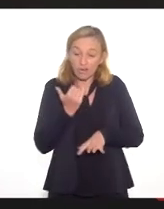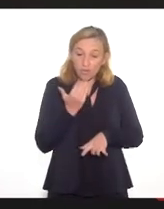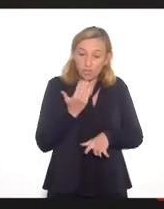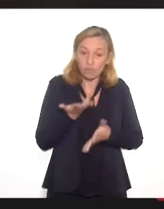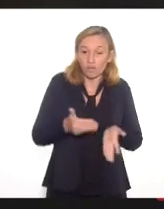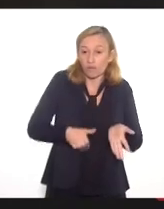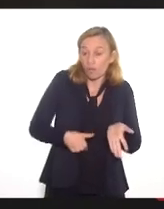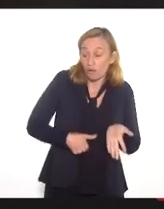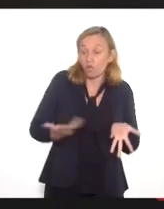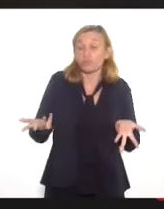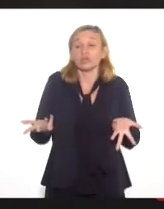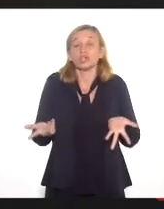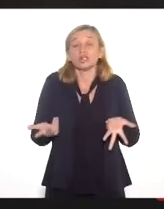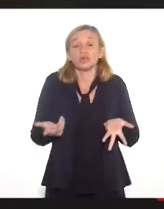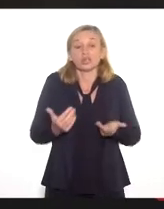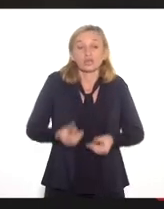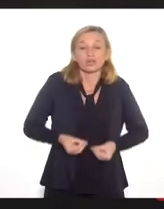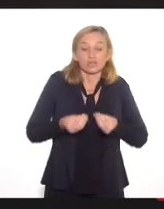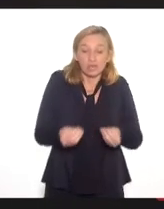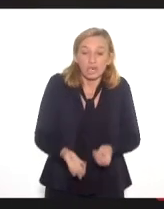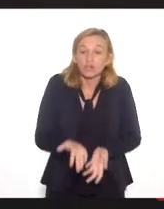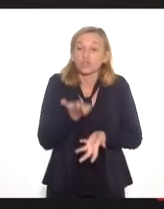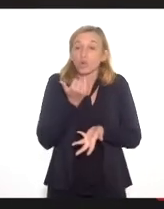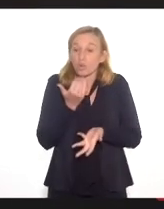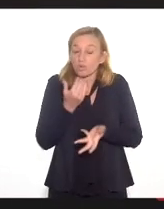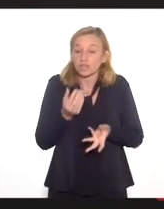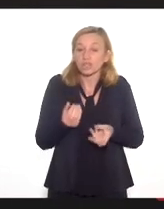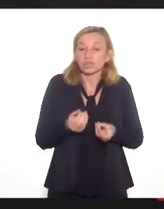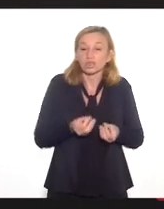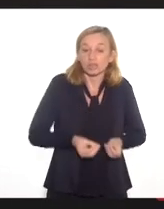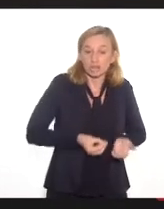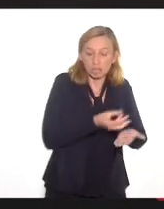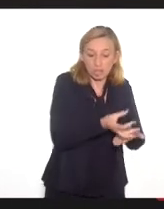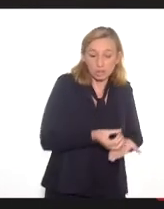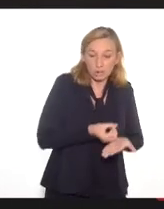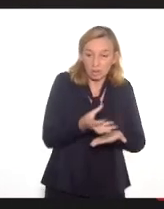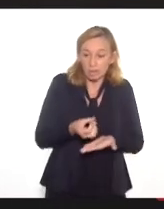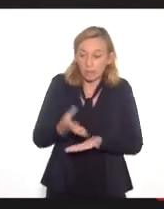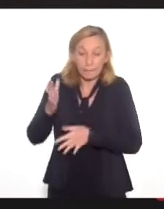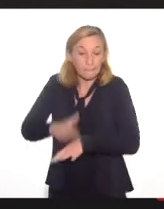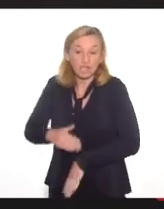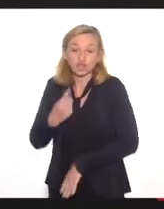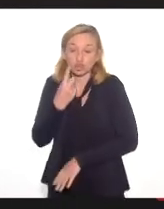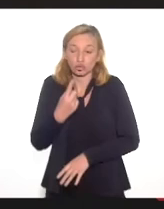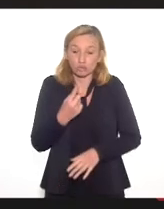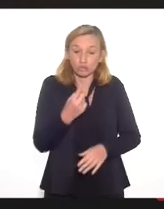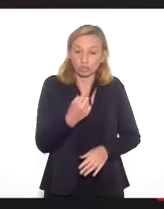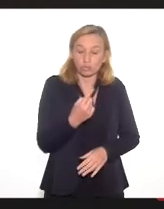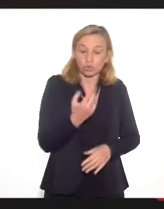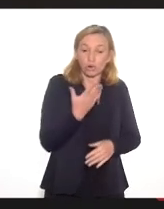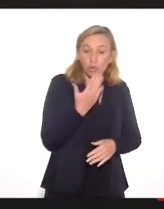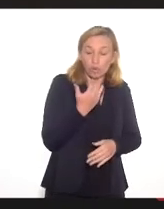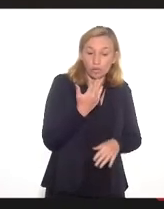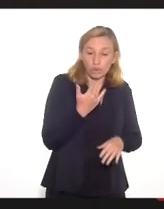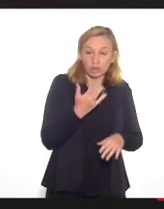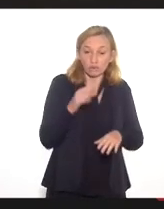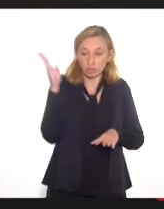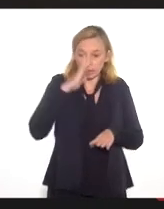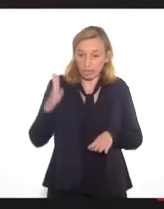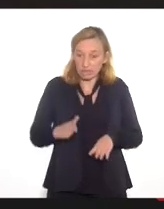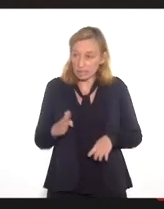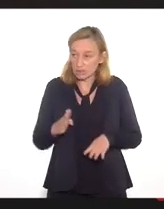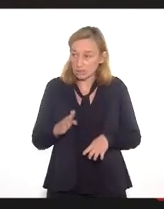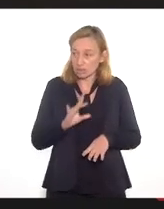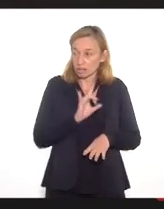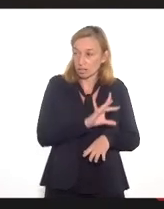calcular o que a gente já entregou de alimentos a gente já entregou um prato mais de um prato de comida por habitante no Brasil já entregamos mais de